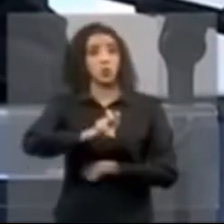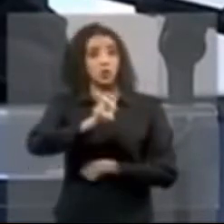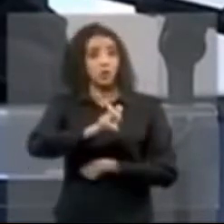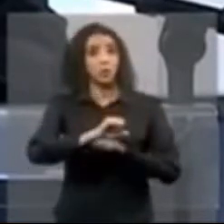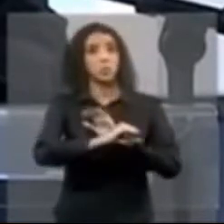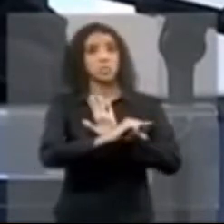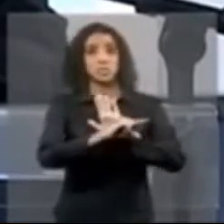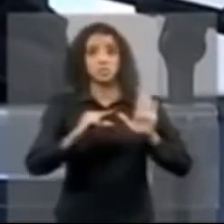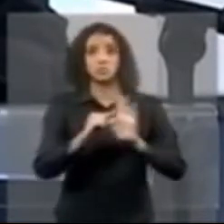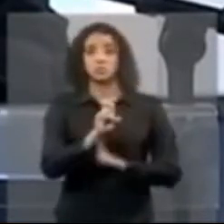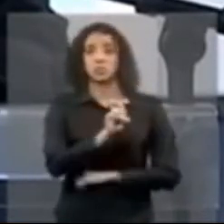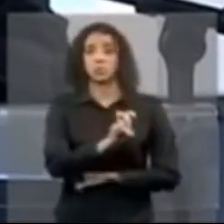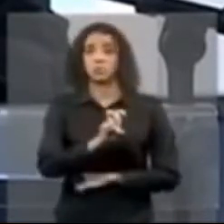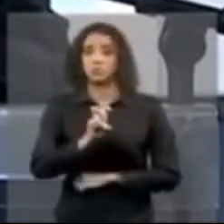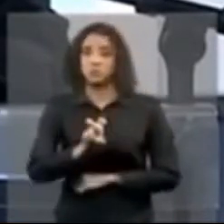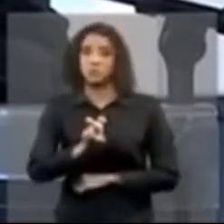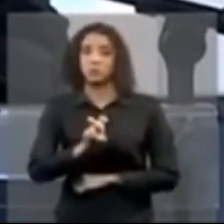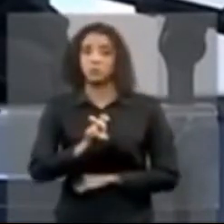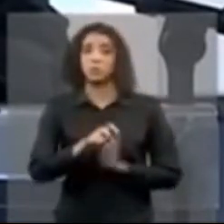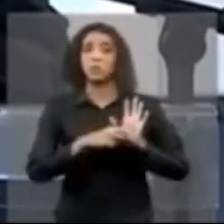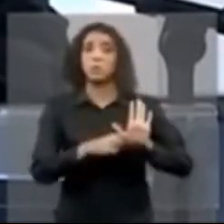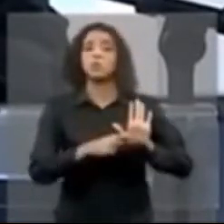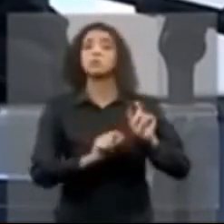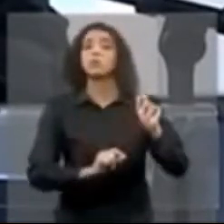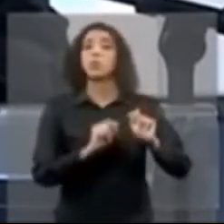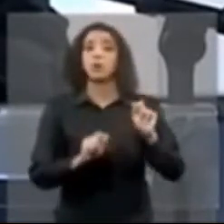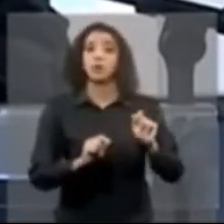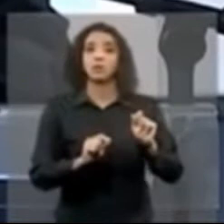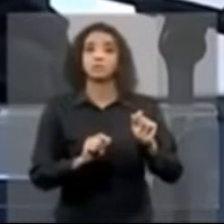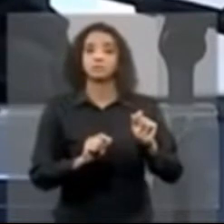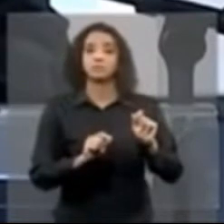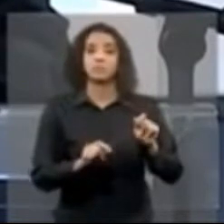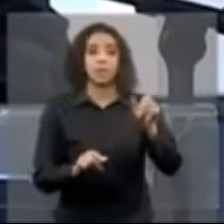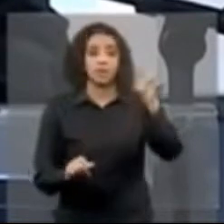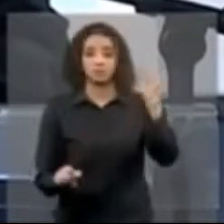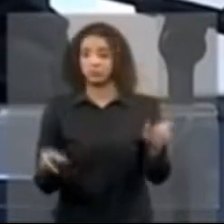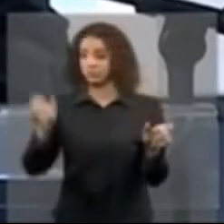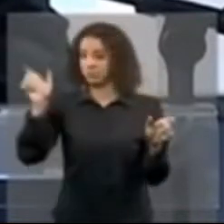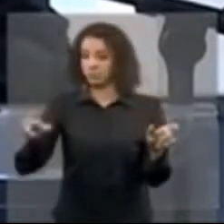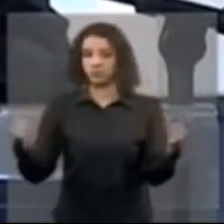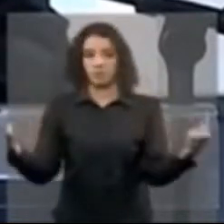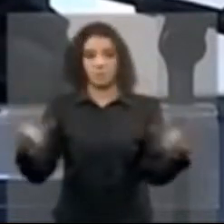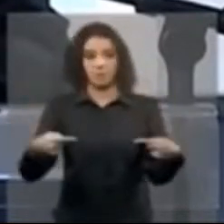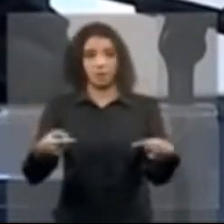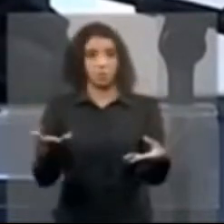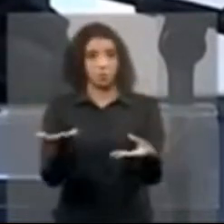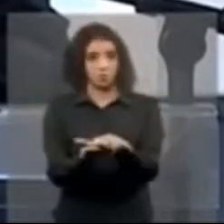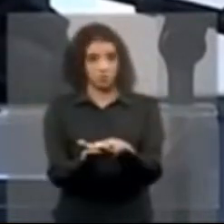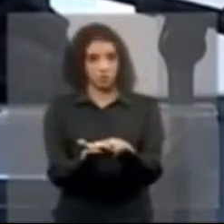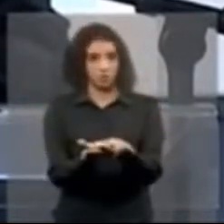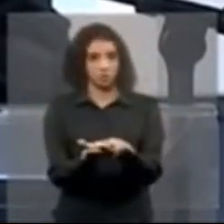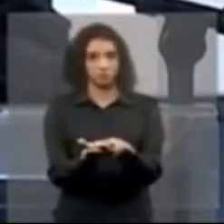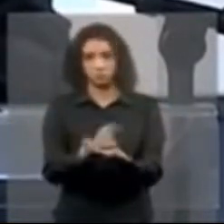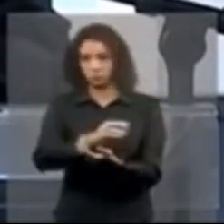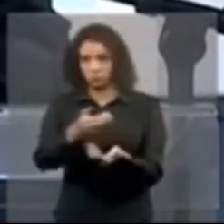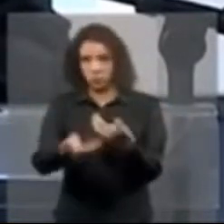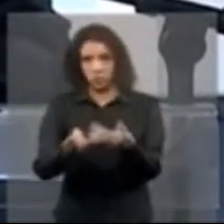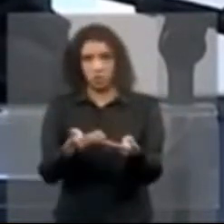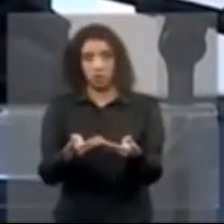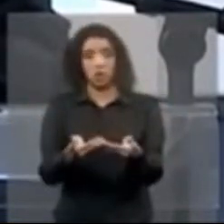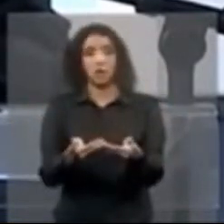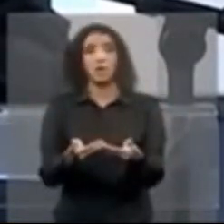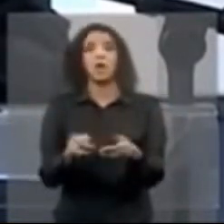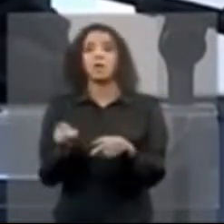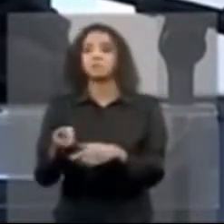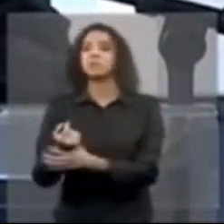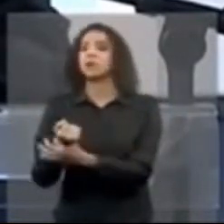inciso 55, estabelece que aos litigantes em processo judicial ou administrativo são